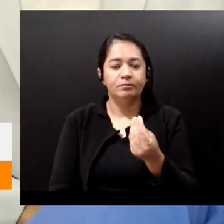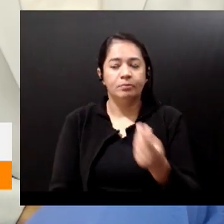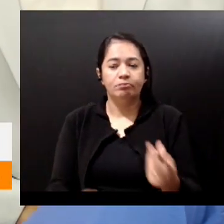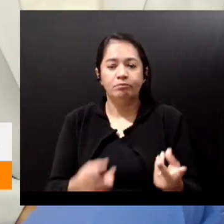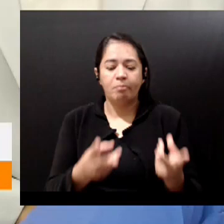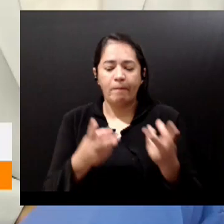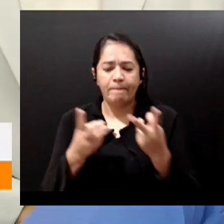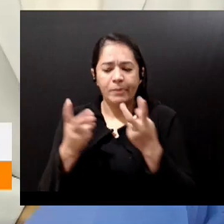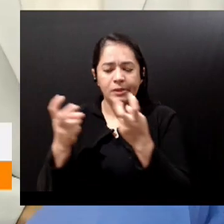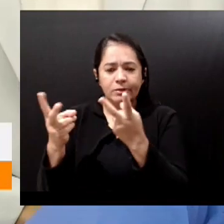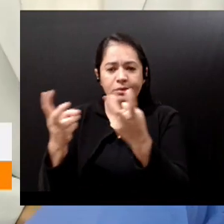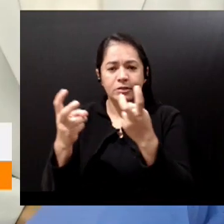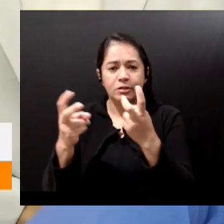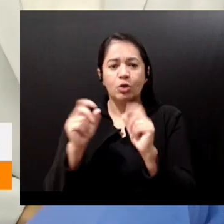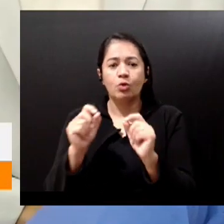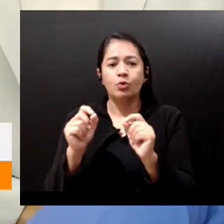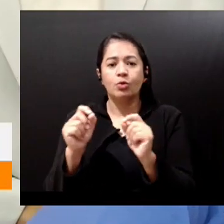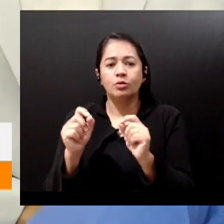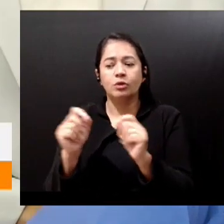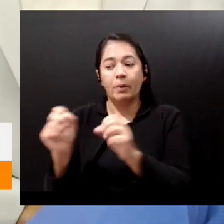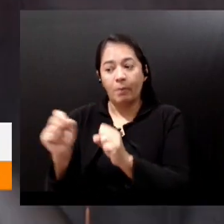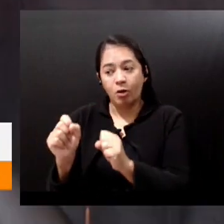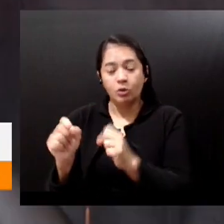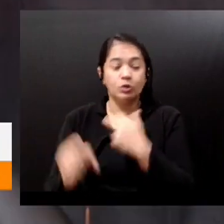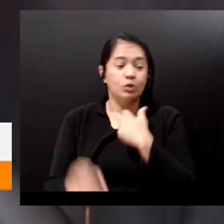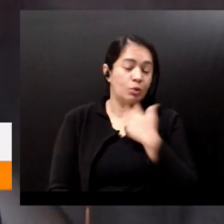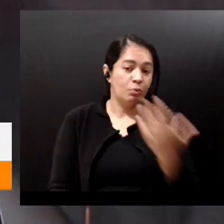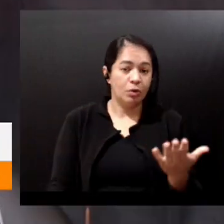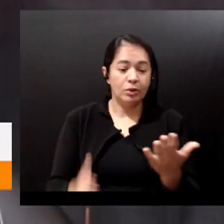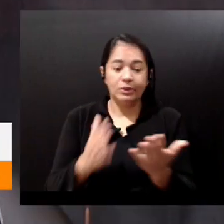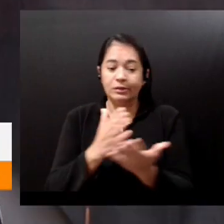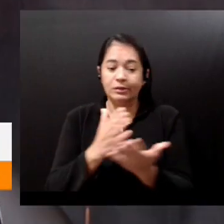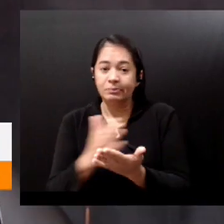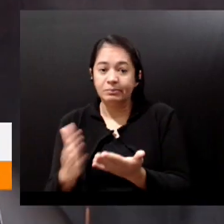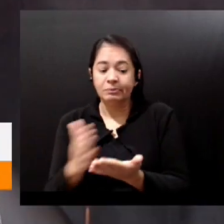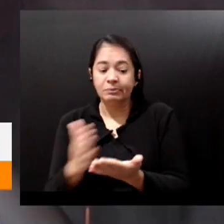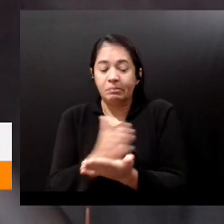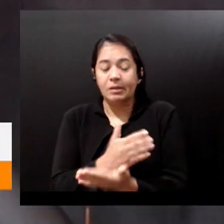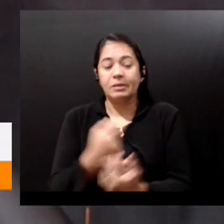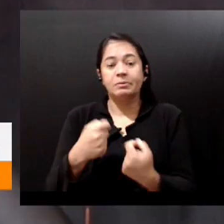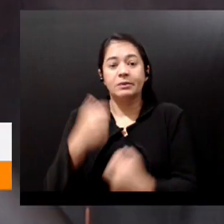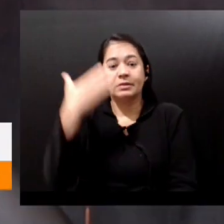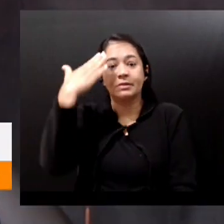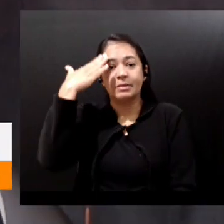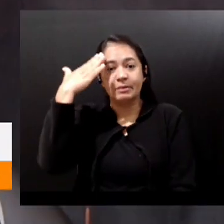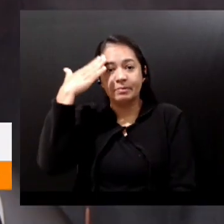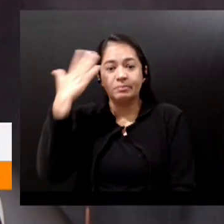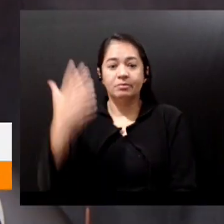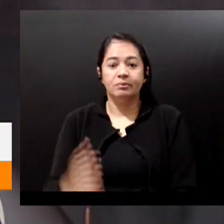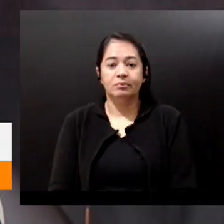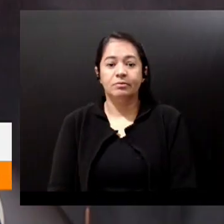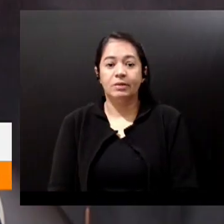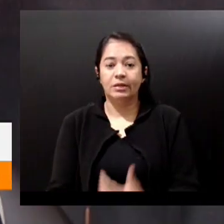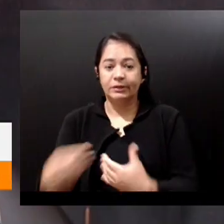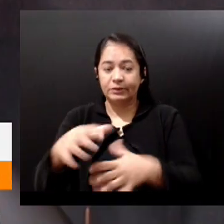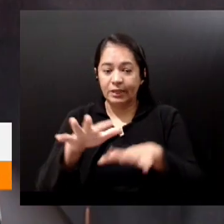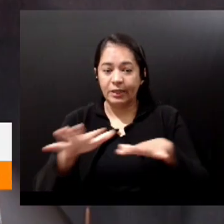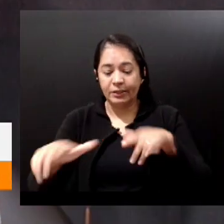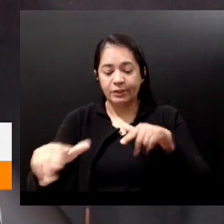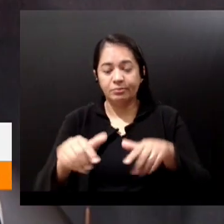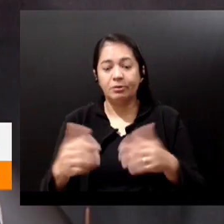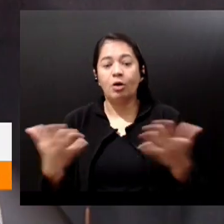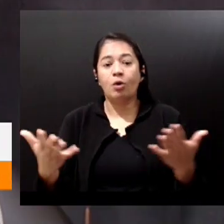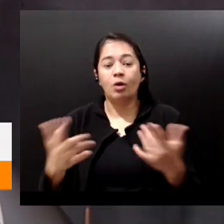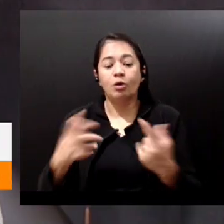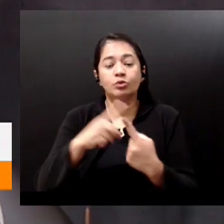que pode ou não, né, ser ouvido dentro daquele ambiente, o que vai qual é o tipo de mensagem que aquela música